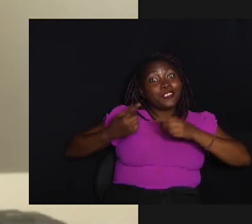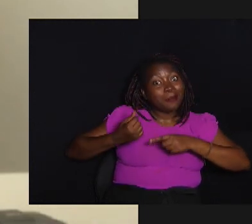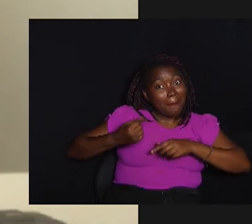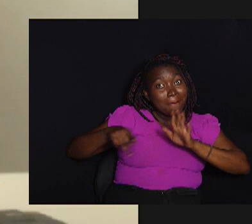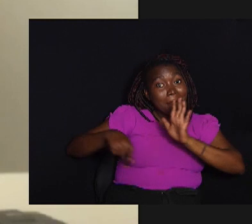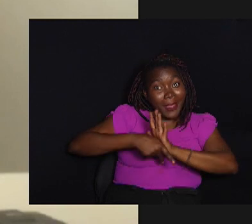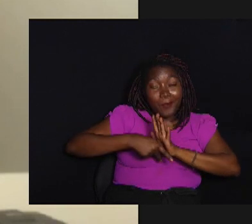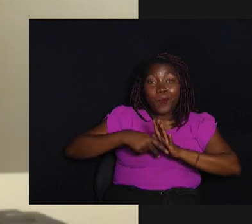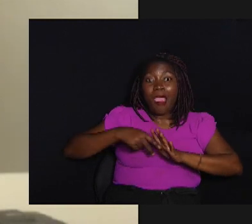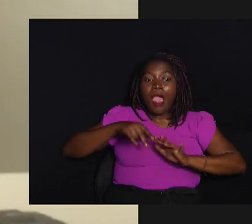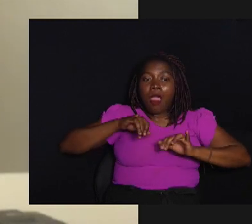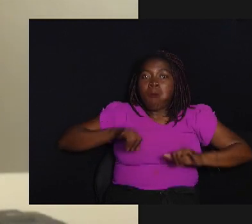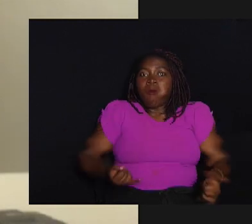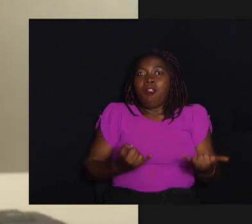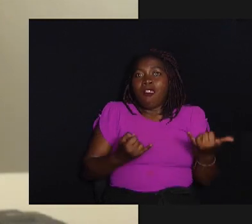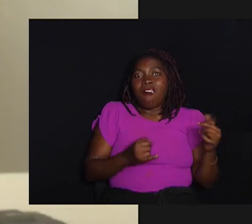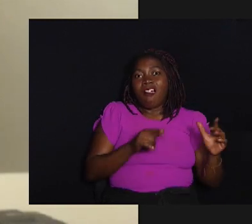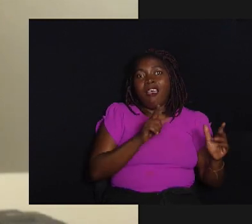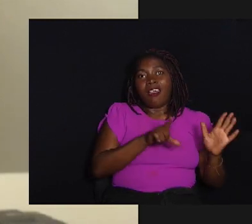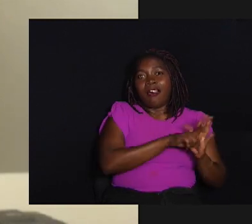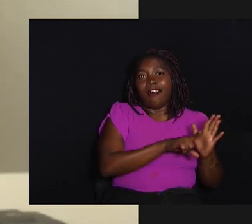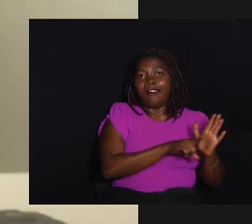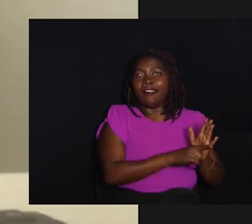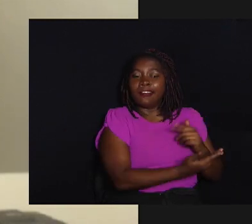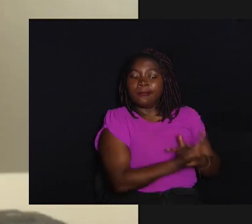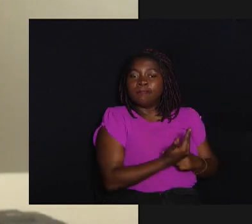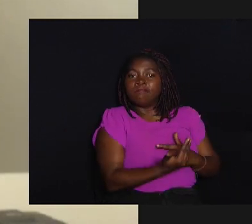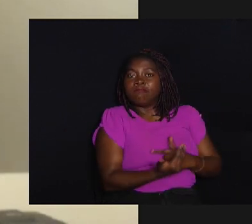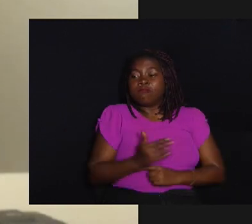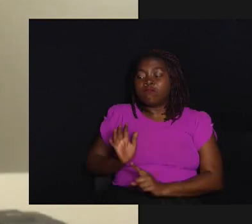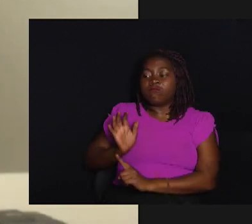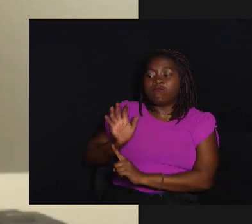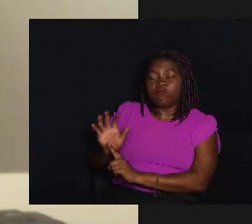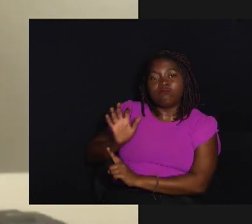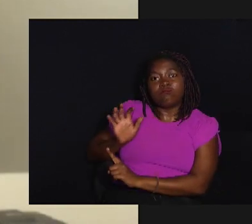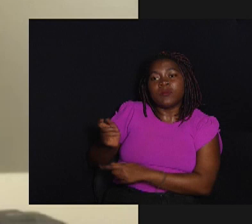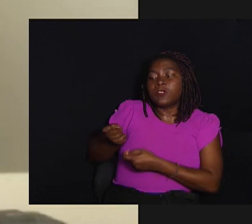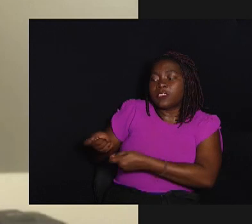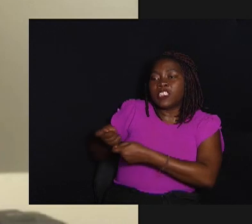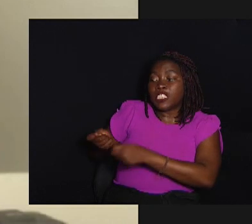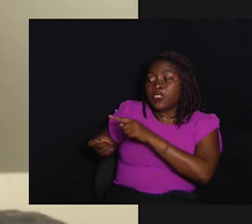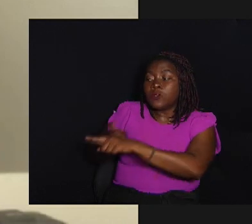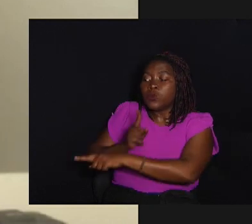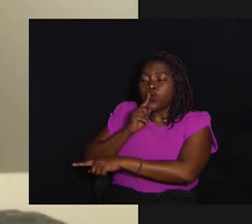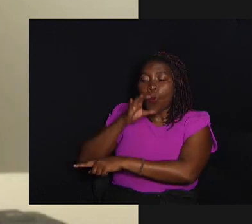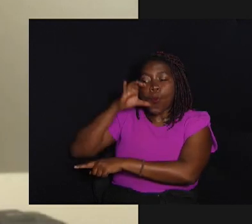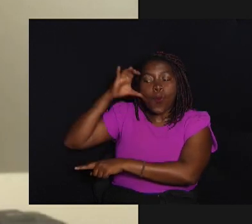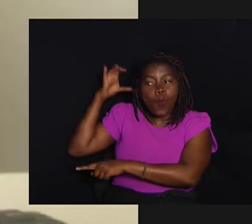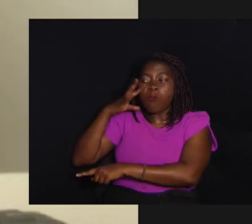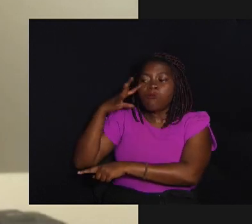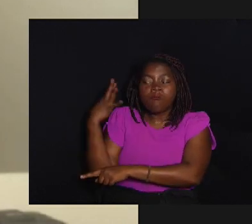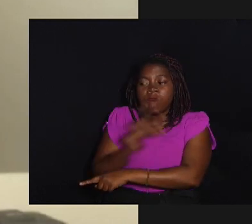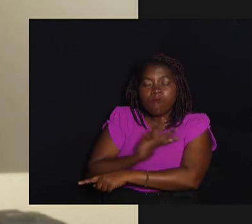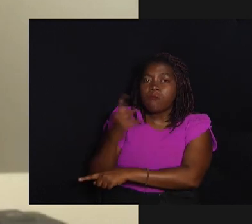lei para coagir, para deixar a mãe, enfim, coagida a não denunciá-lo ou de uma forma a se